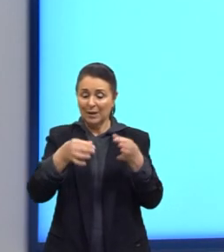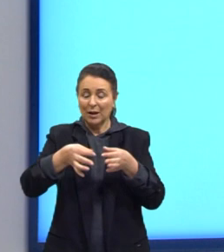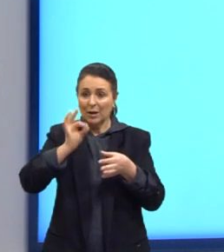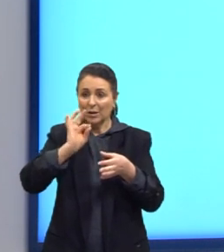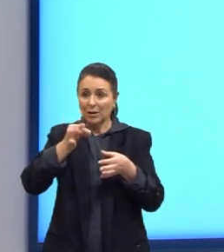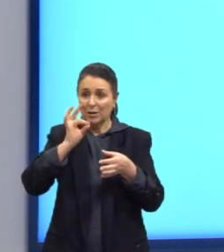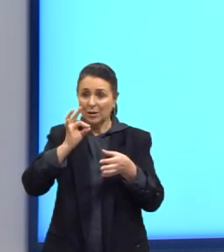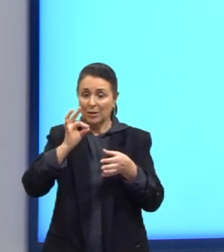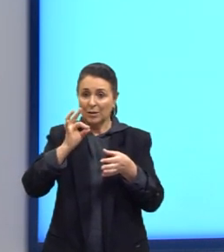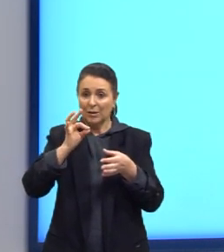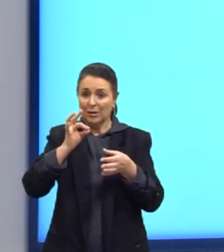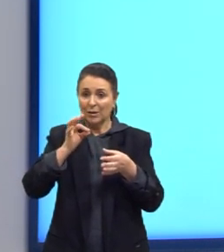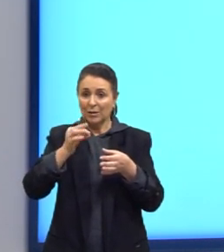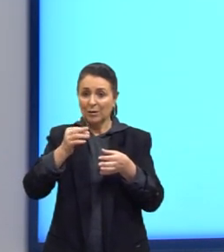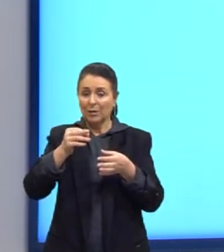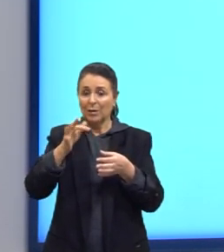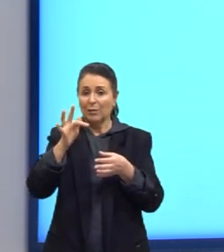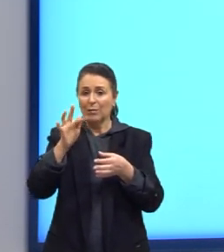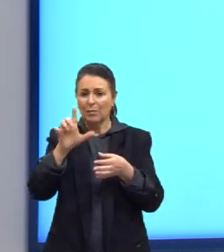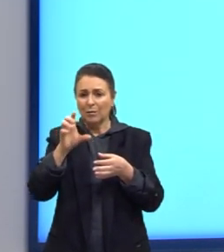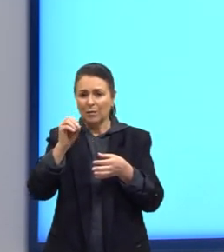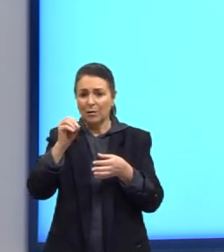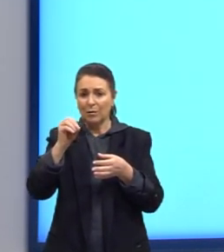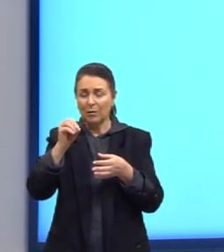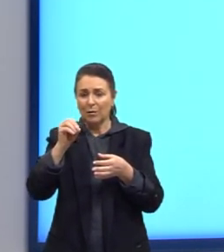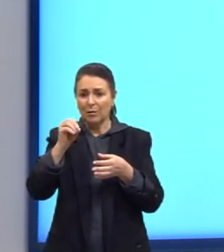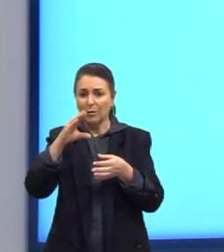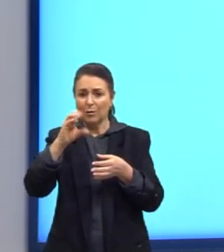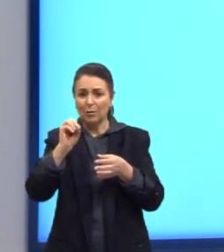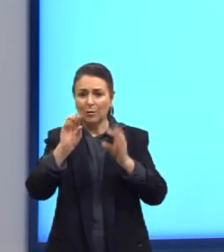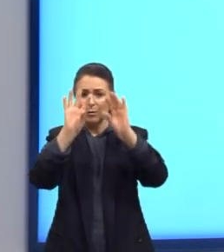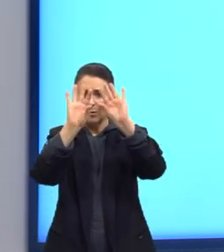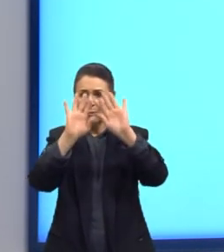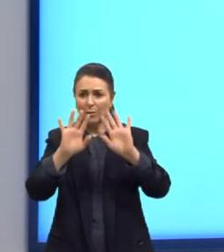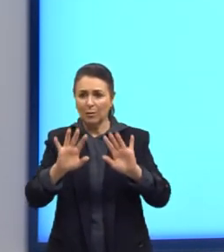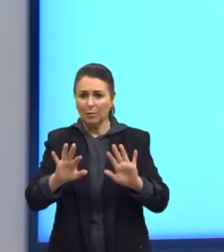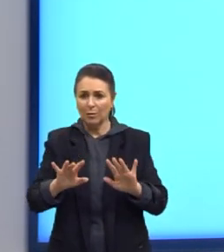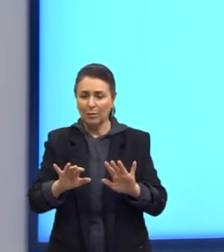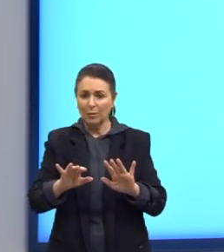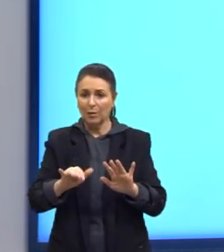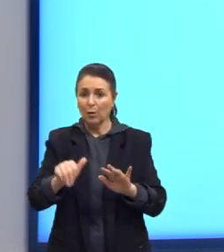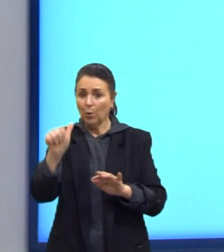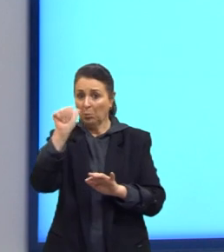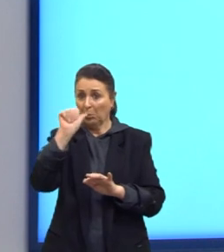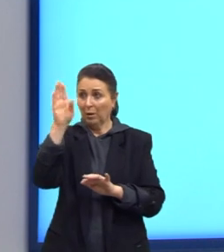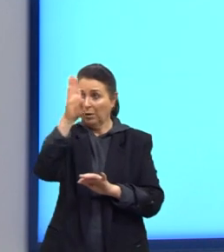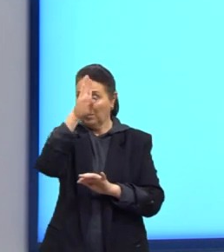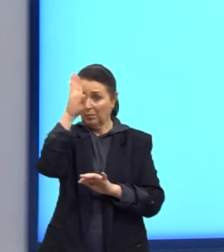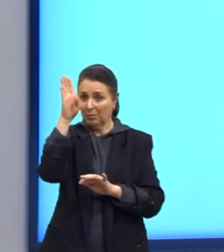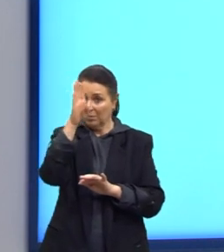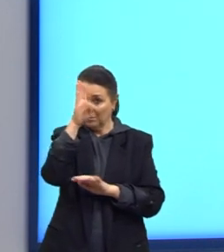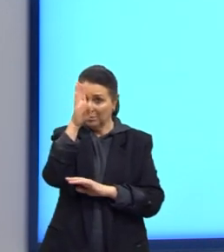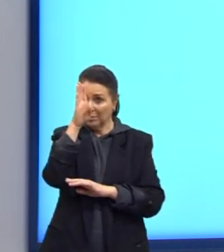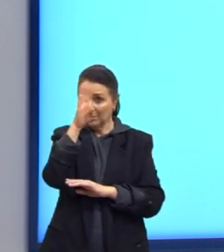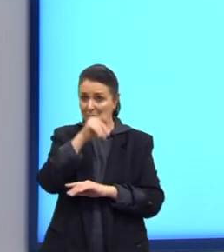é xícara coco é floco floco de neve borracha que é bêbada